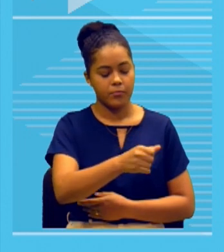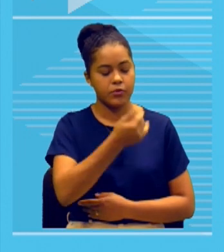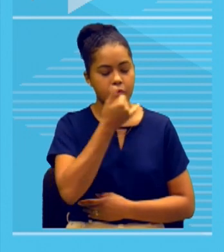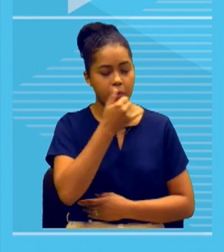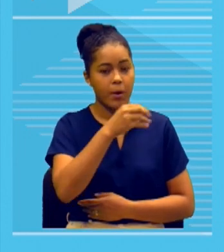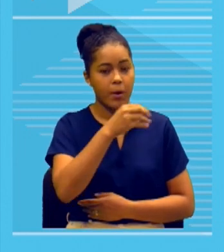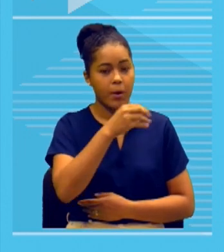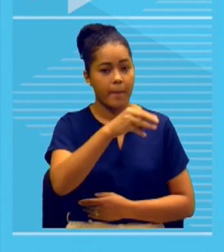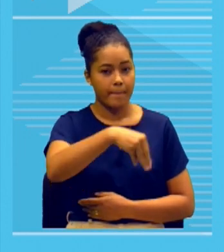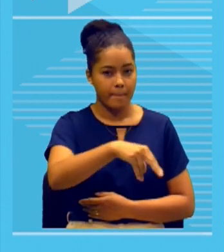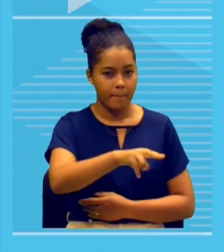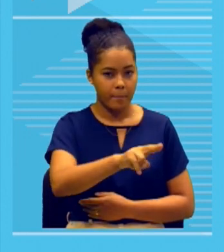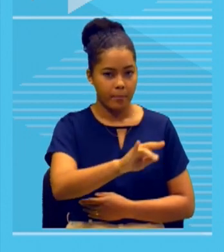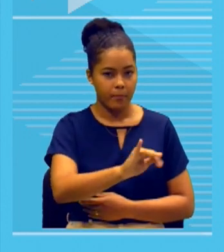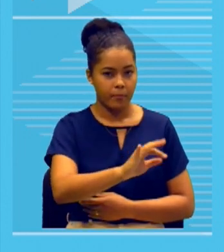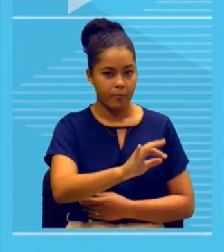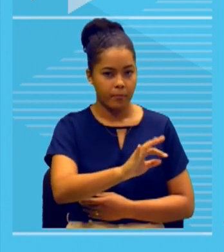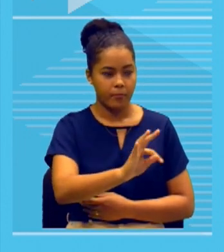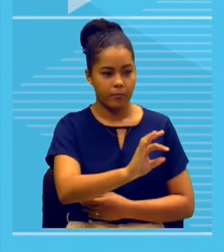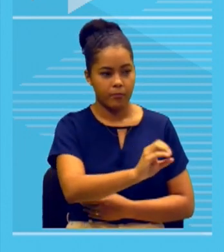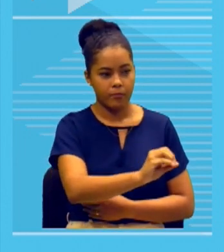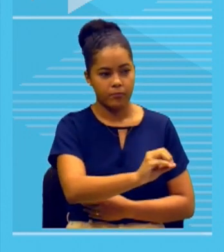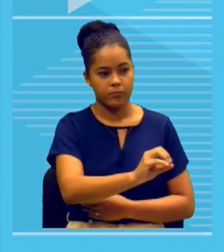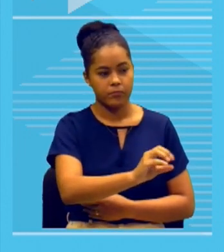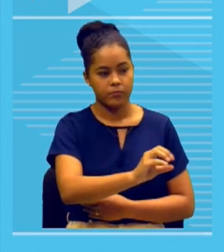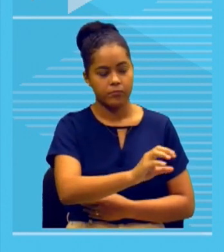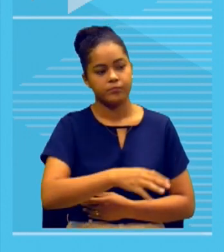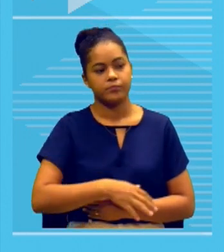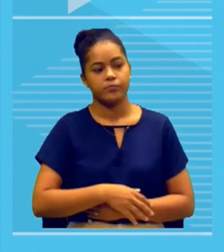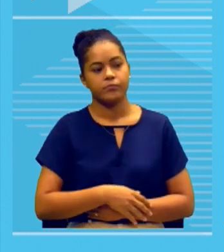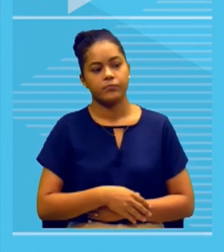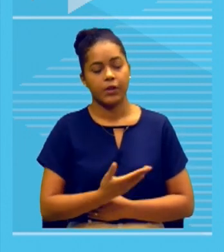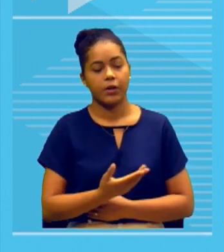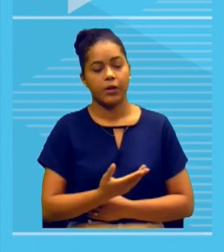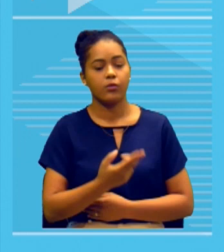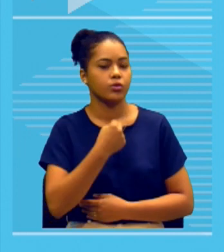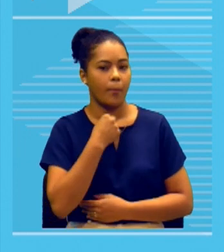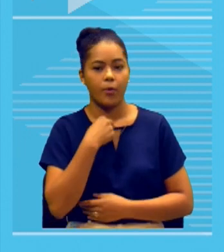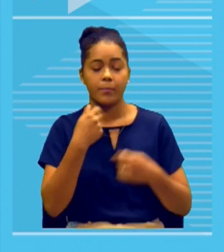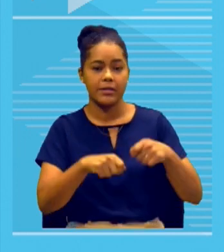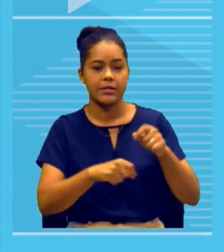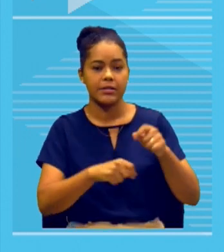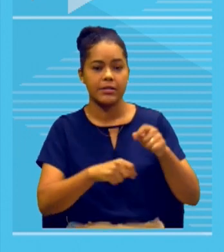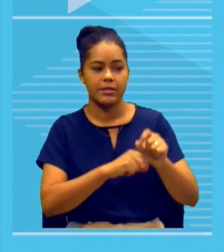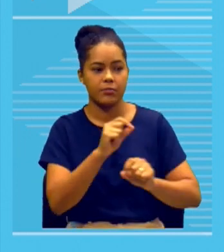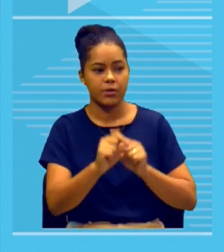depois do verbo aqui trabalha se muito